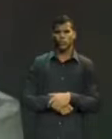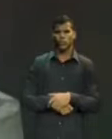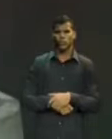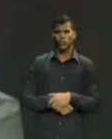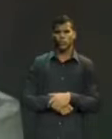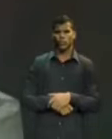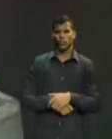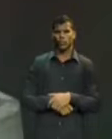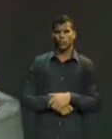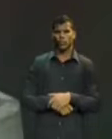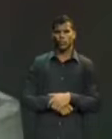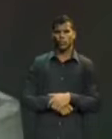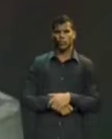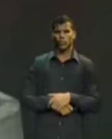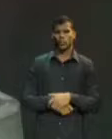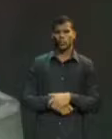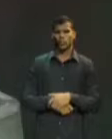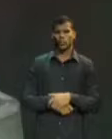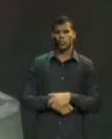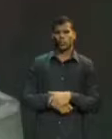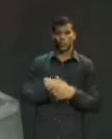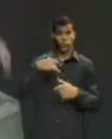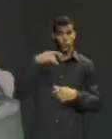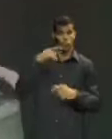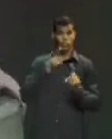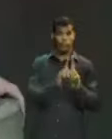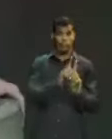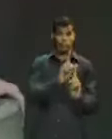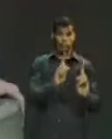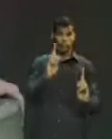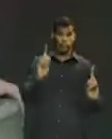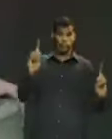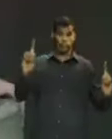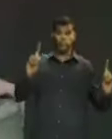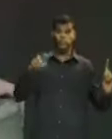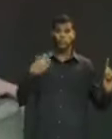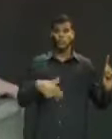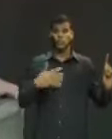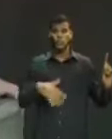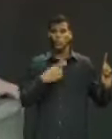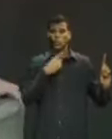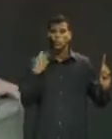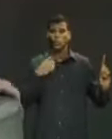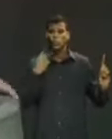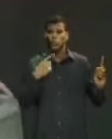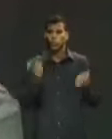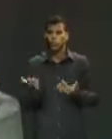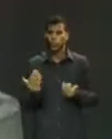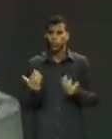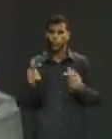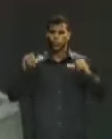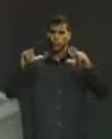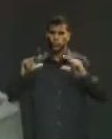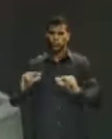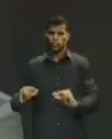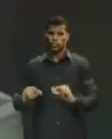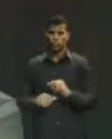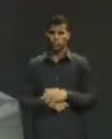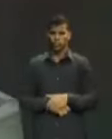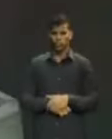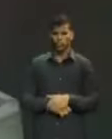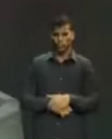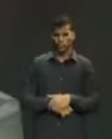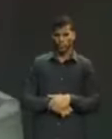muito mais efetivo, para que esses indicadores ainda epidêmicos de homicídio na juventude, eles possam ser reduzidos. Que